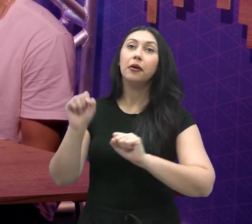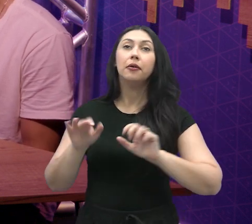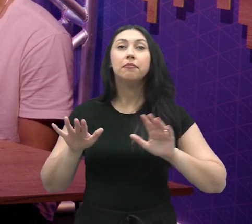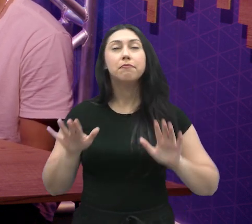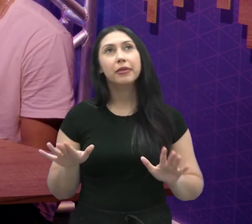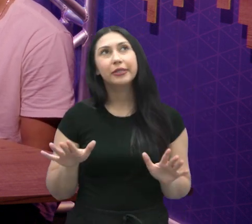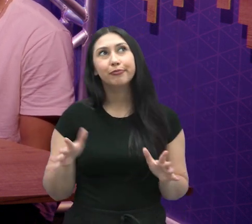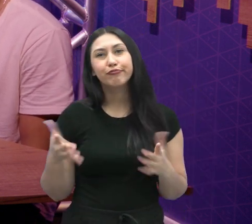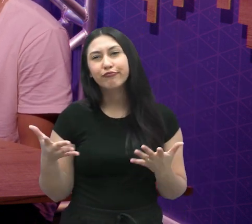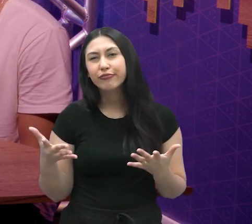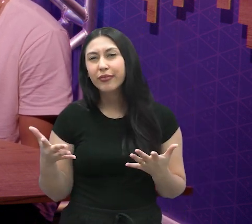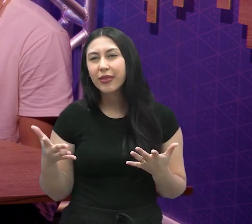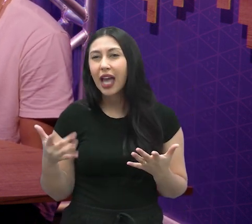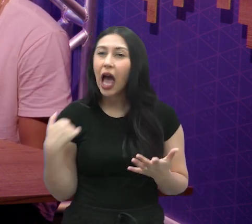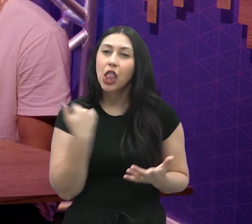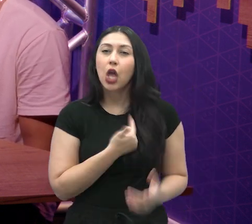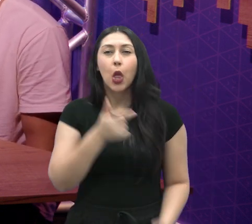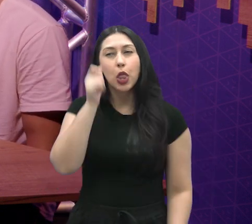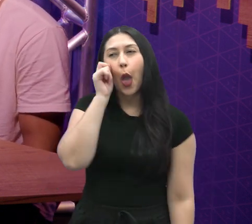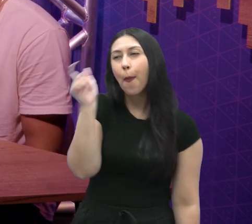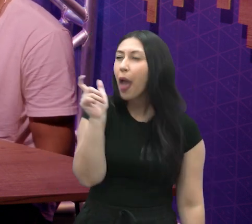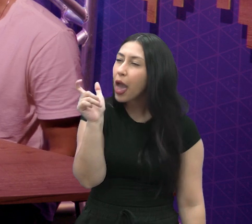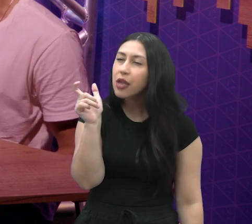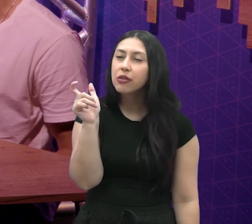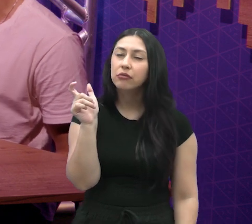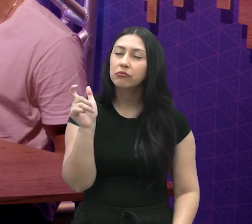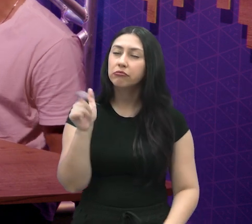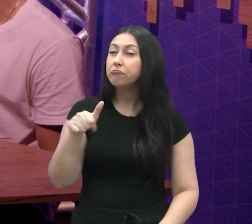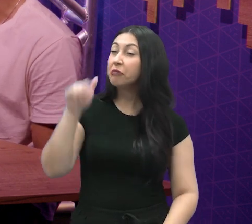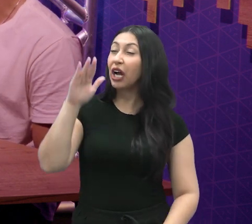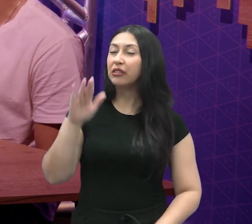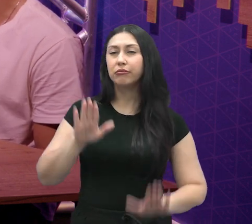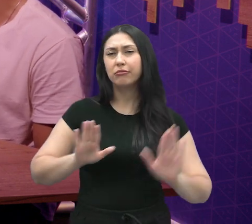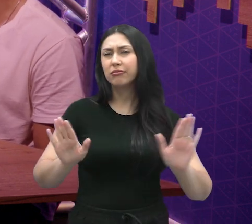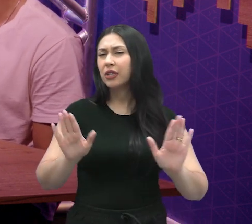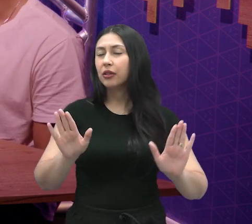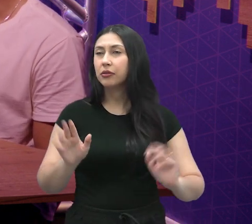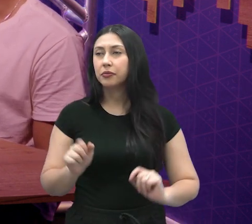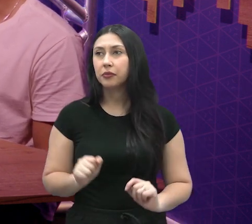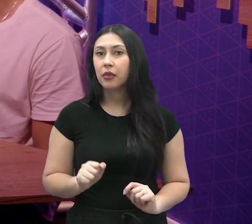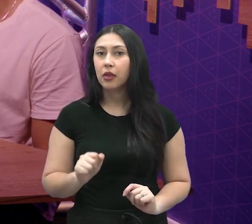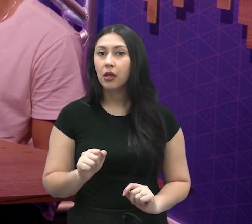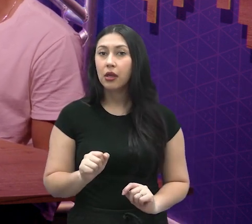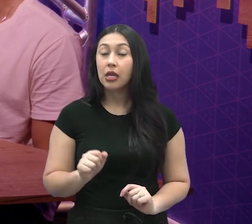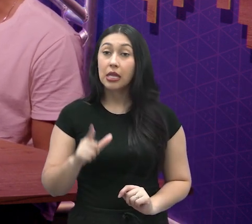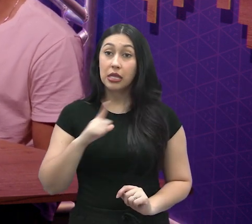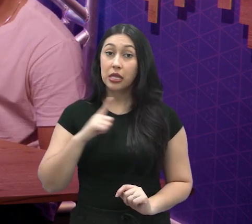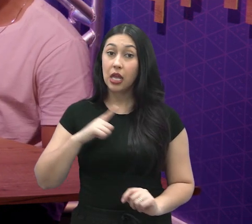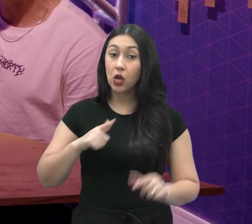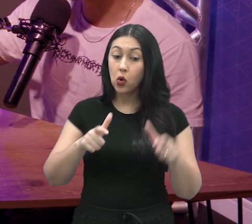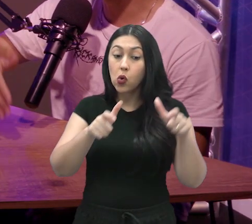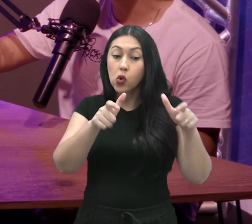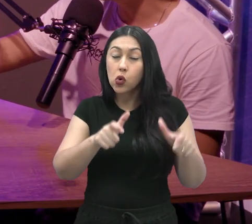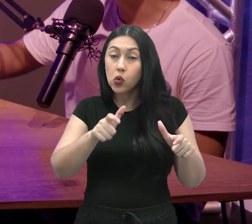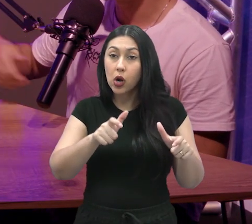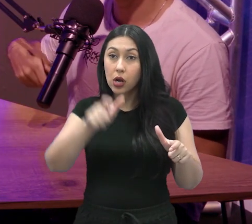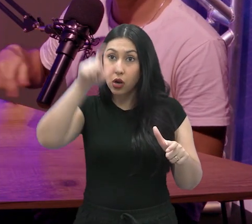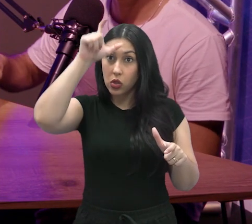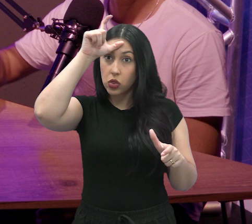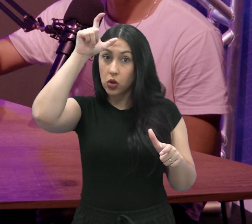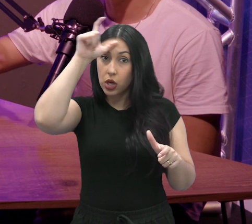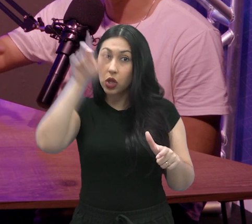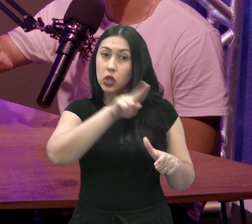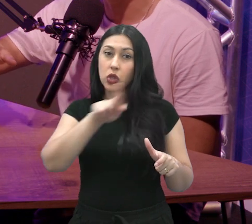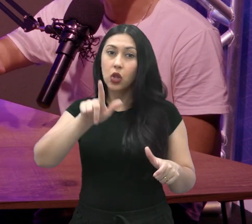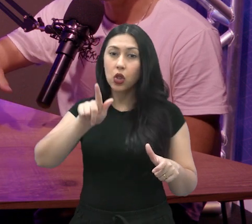Não necessariamente a gente é até mais esperto, né? Por exemplo, tem um templo lá na Turquia, se